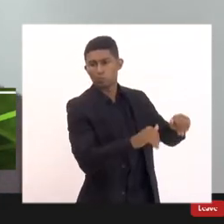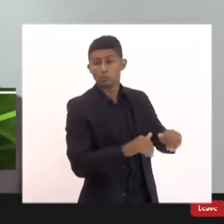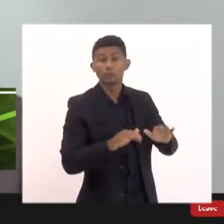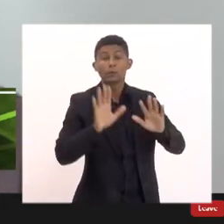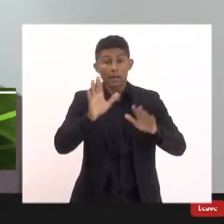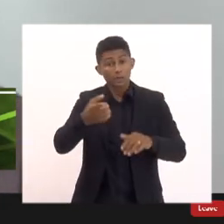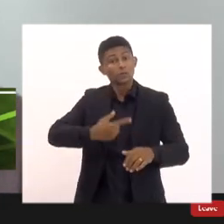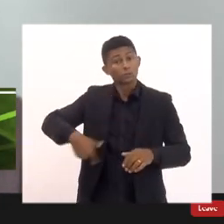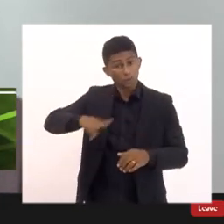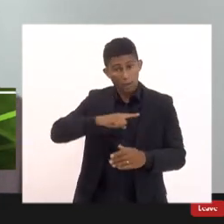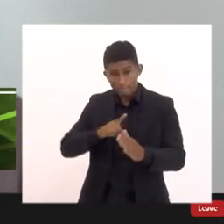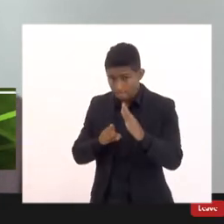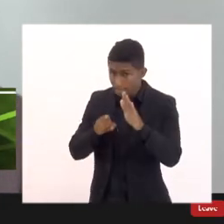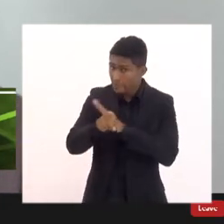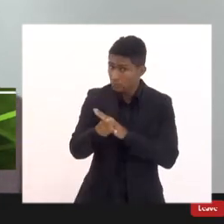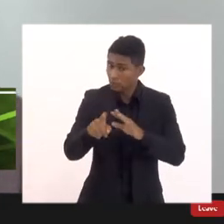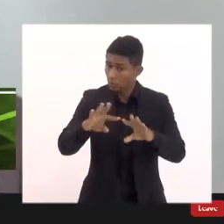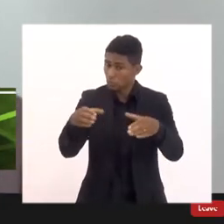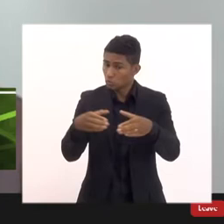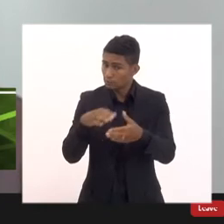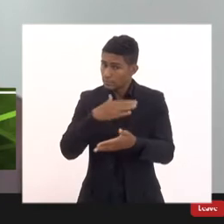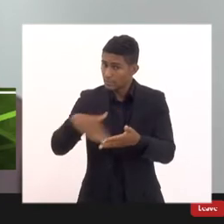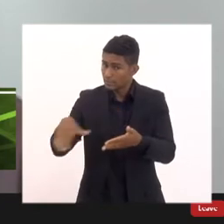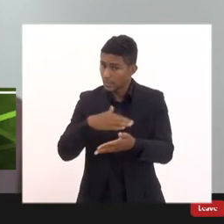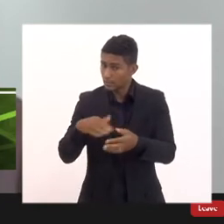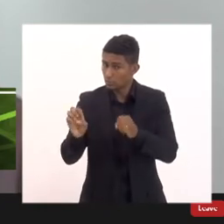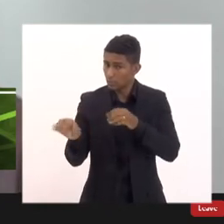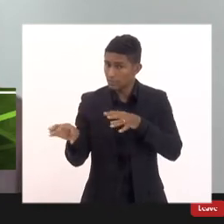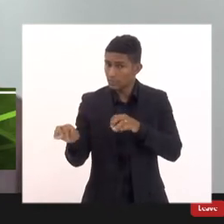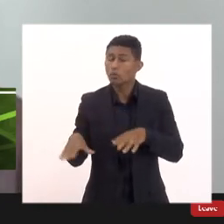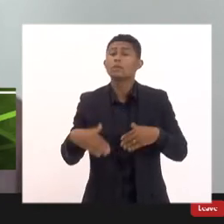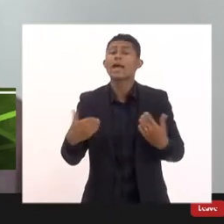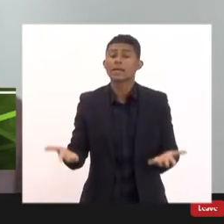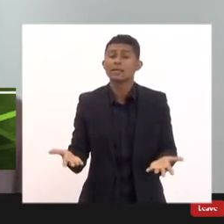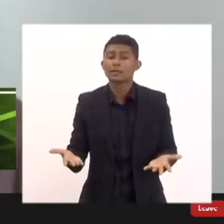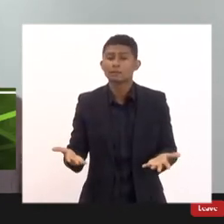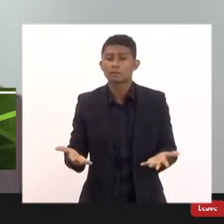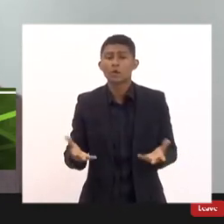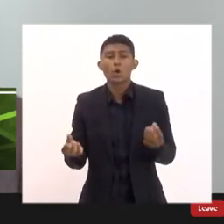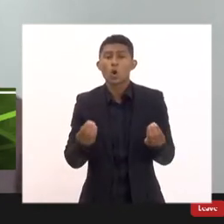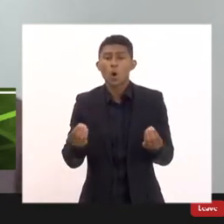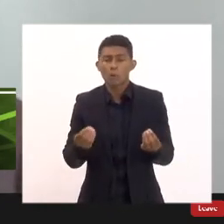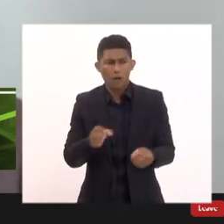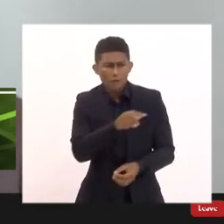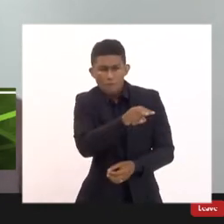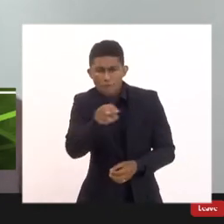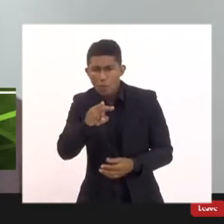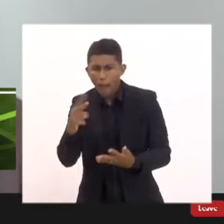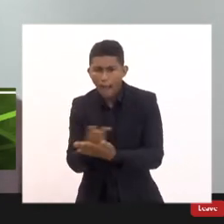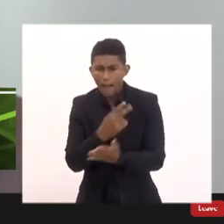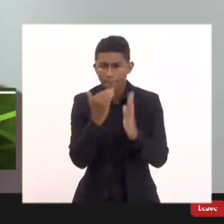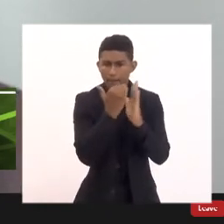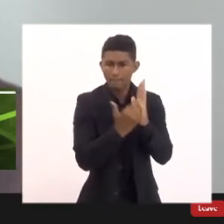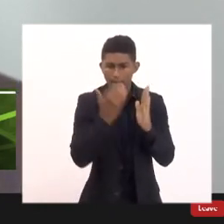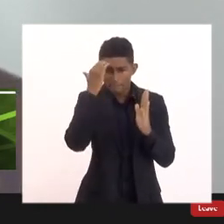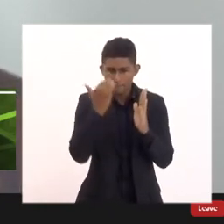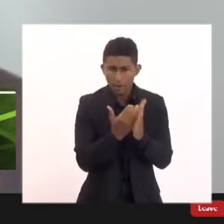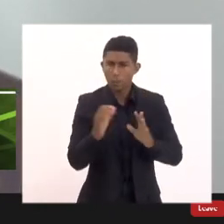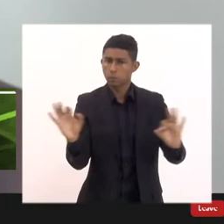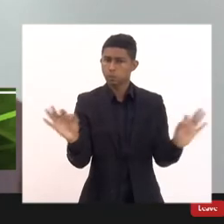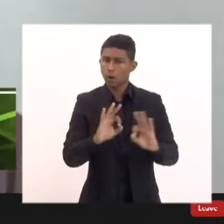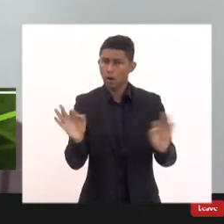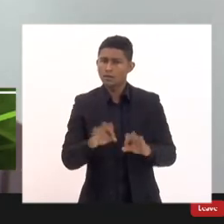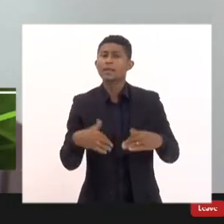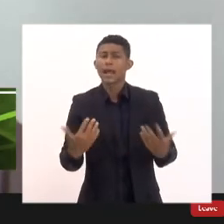que canal a comunidade escolar vai poder notificar o descumprimento desses protocolos sanitários, desses novos